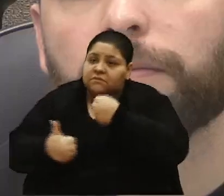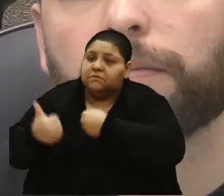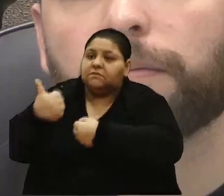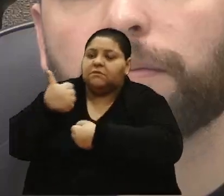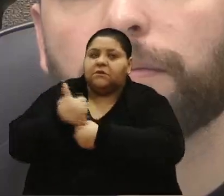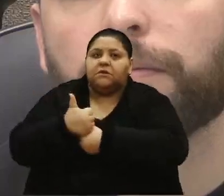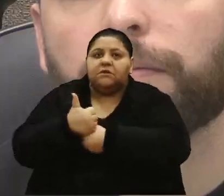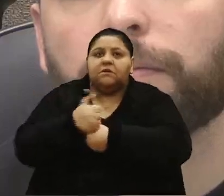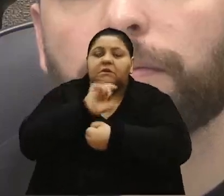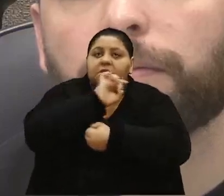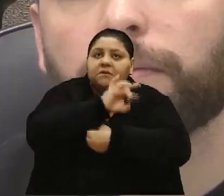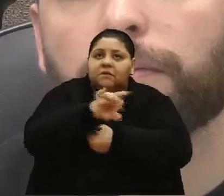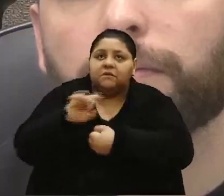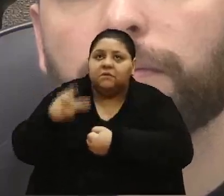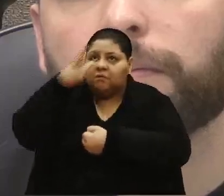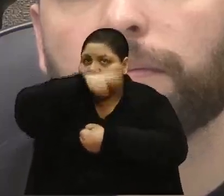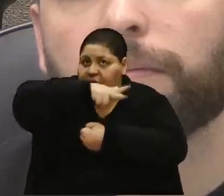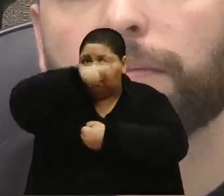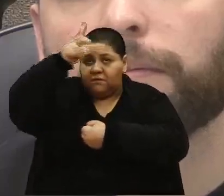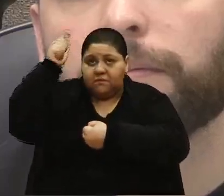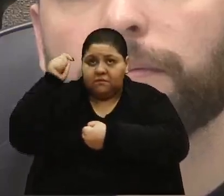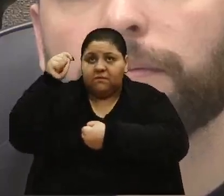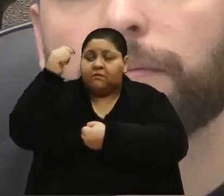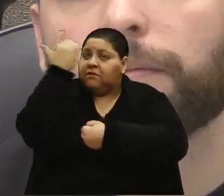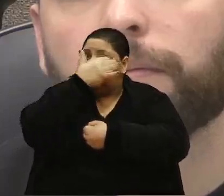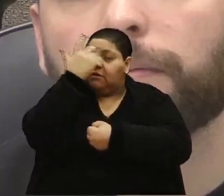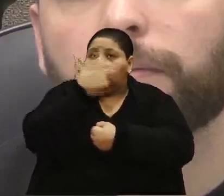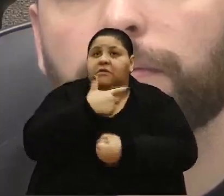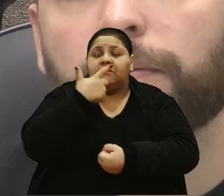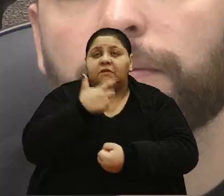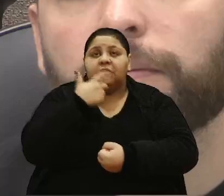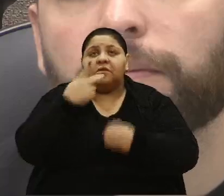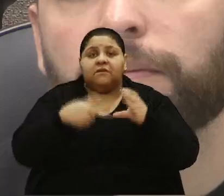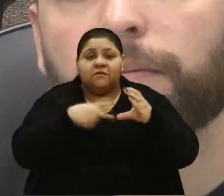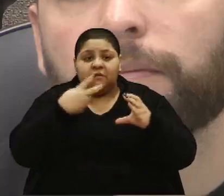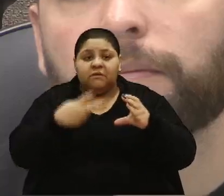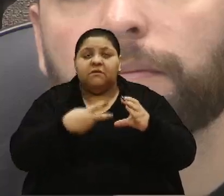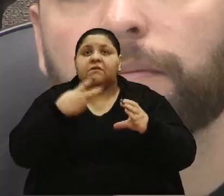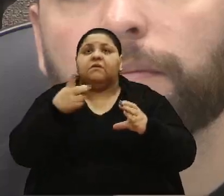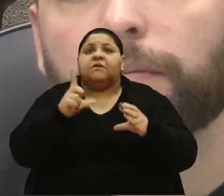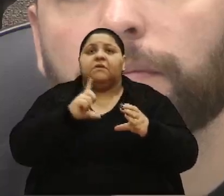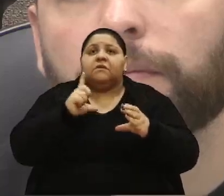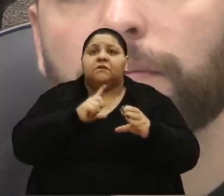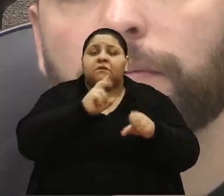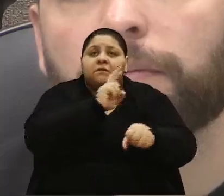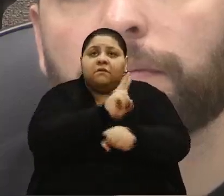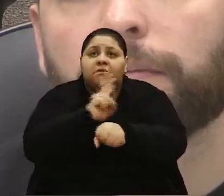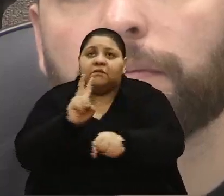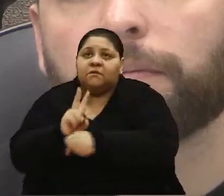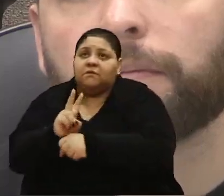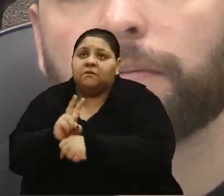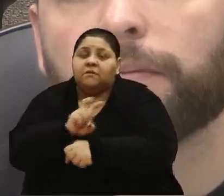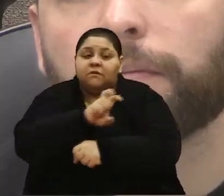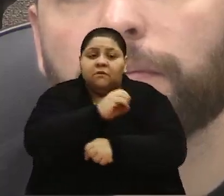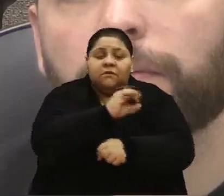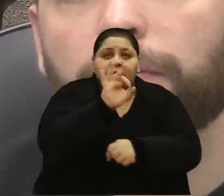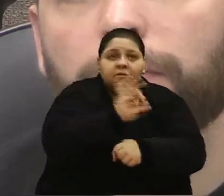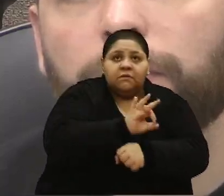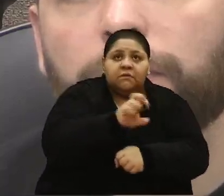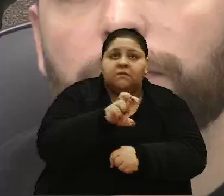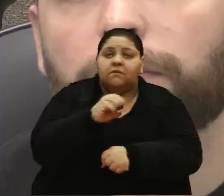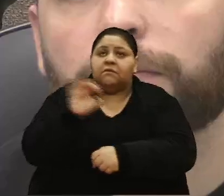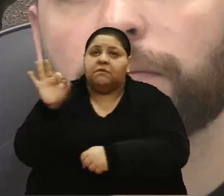vez, em todas as oportunidades, o prefeito Adiló fala que a Câmara deveria ser resguardada por metade, 50% homens